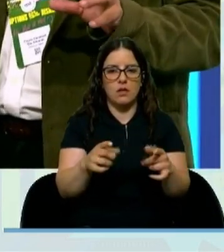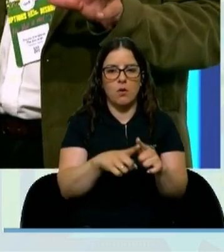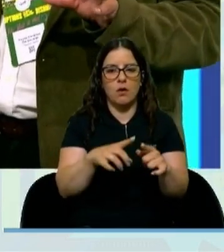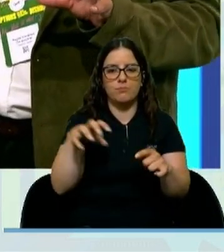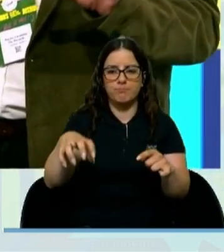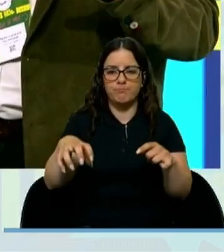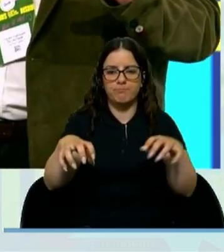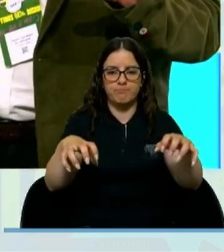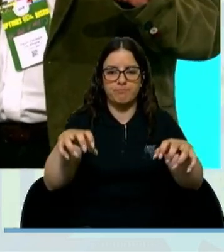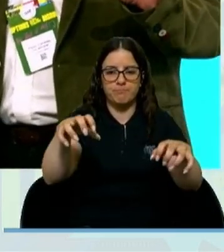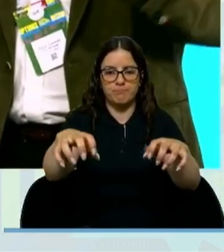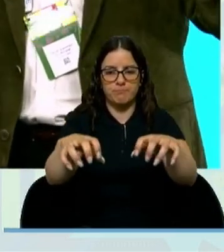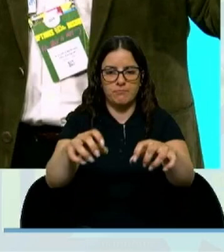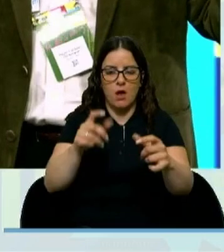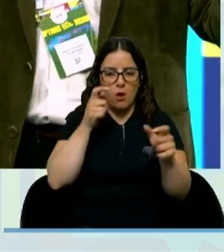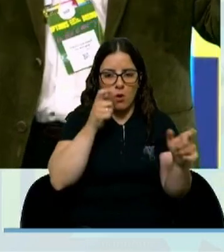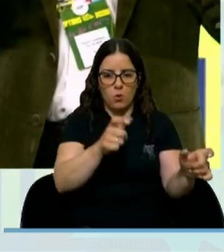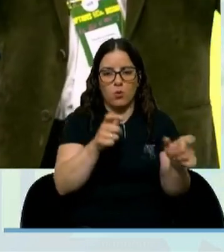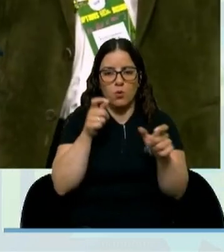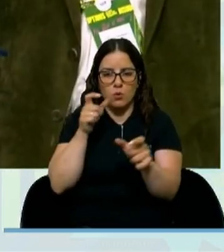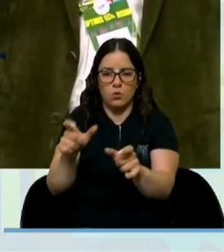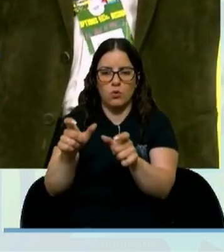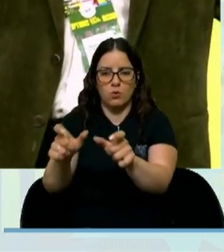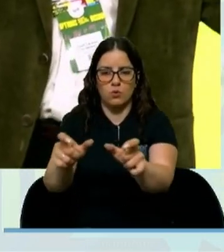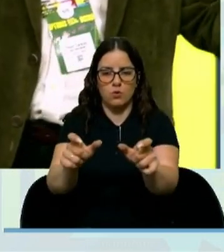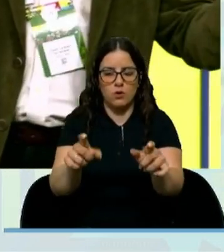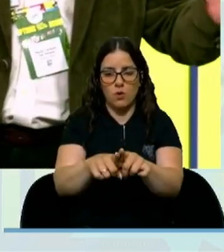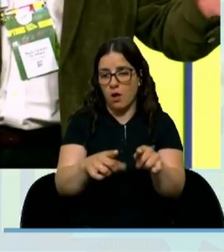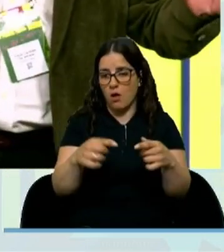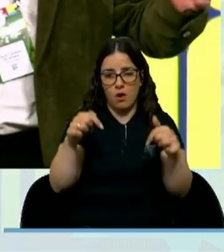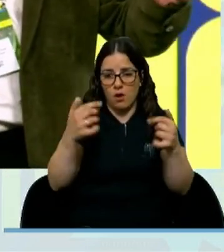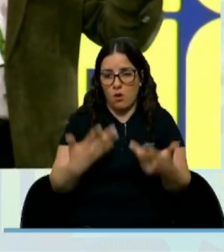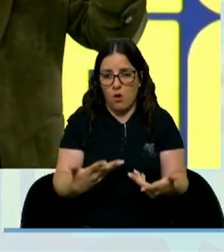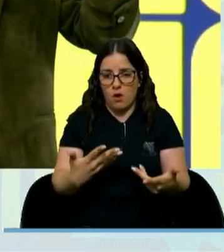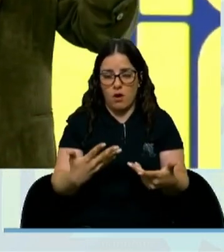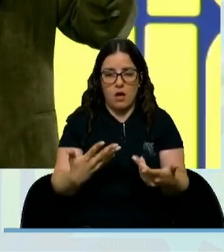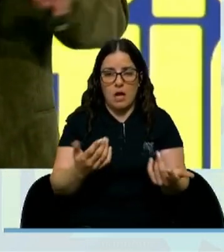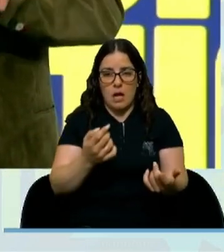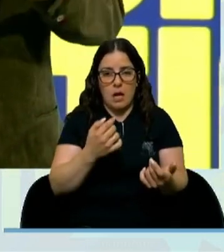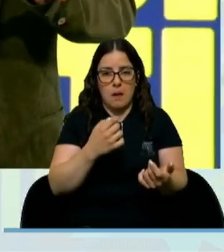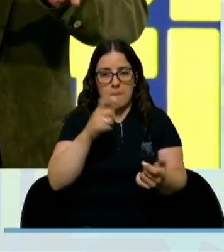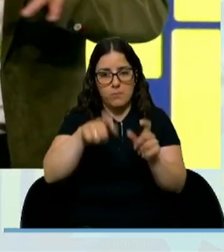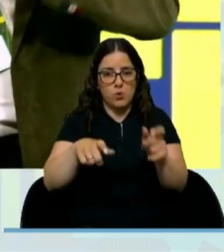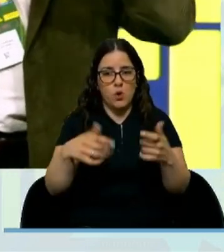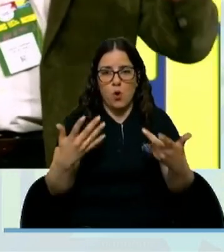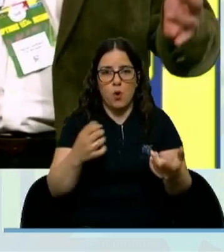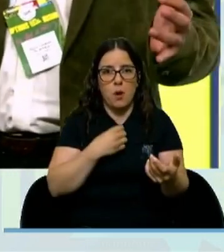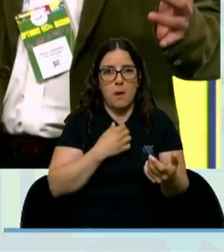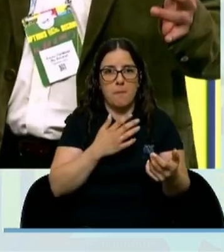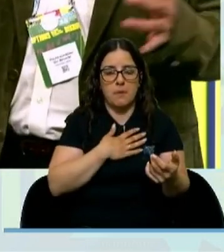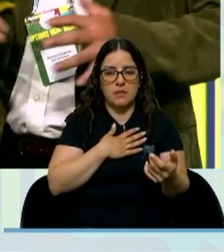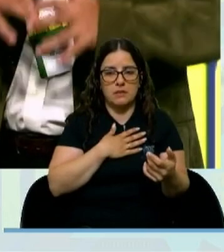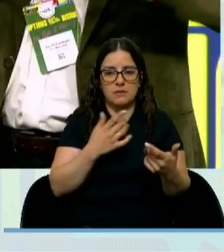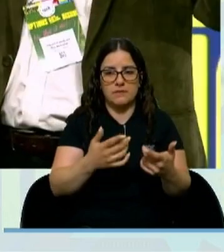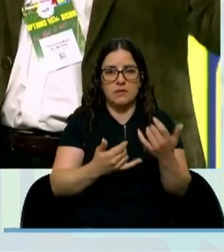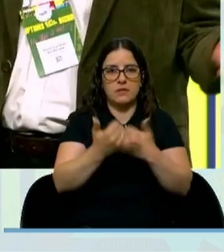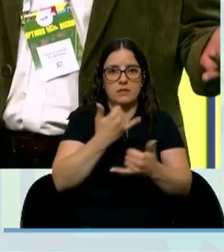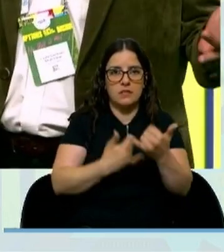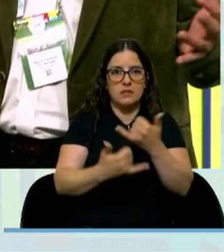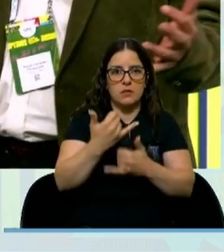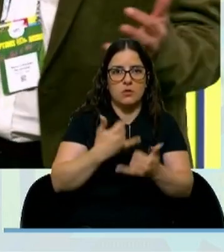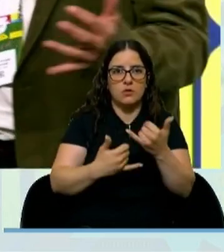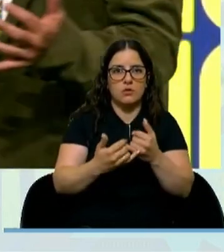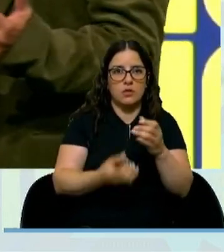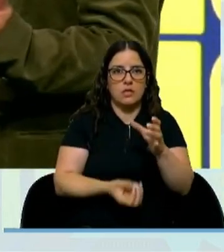de controlo, como temos hoje, em particular empresas ou pessoas, que entre eles vão fazendo as suas transações e vão criando